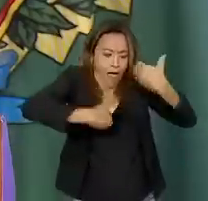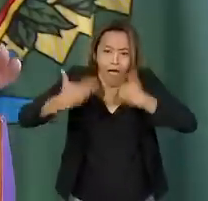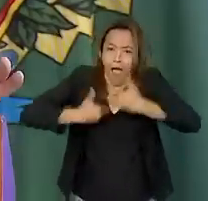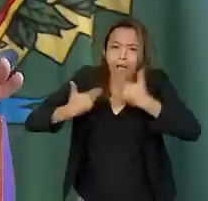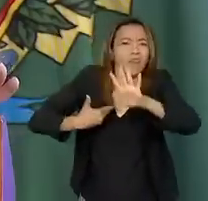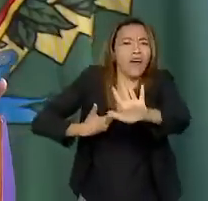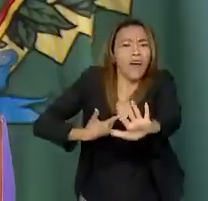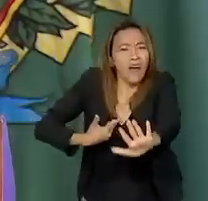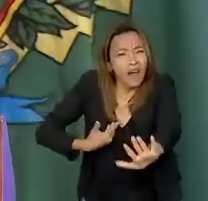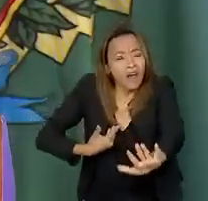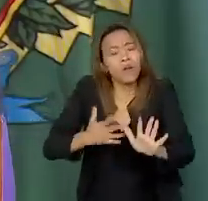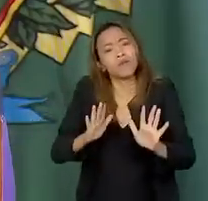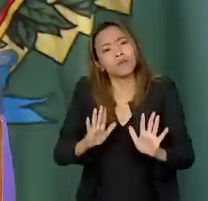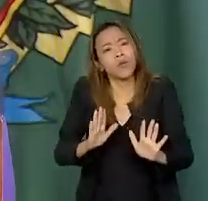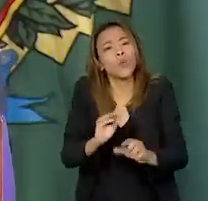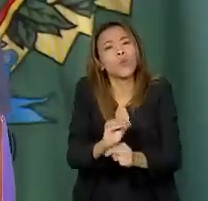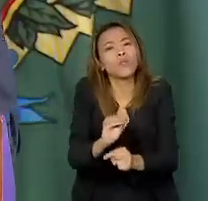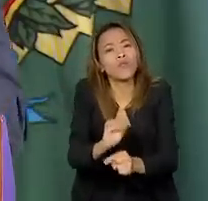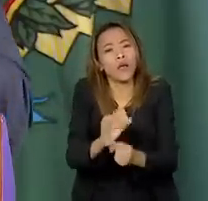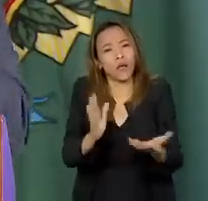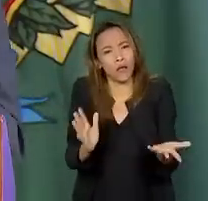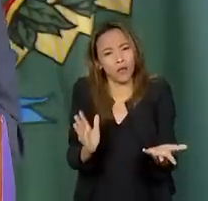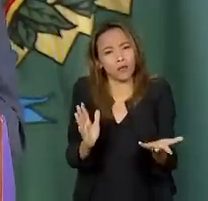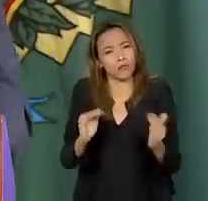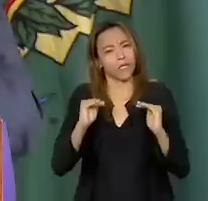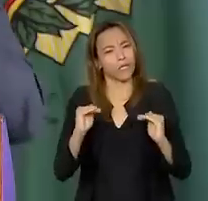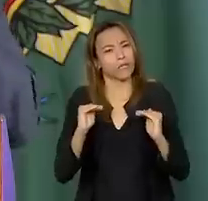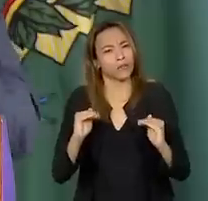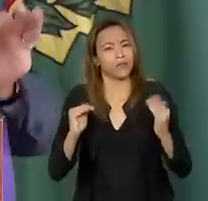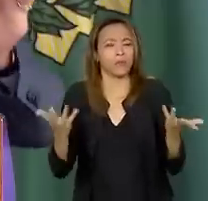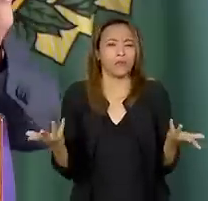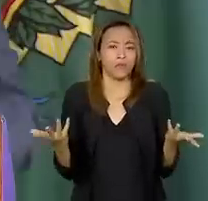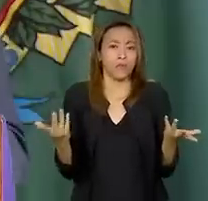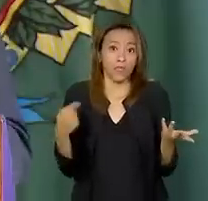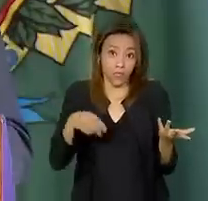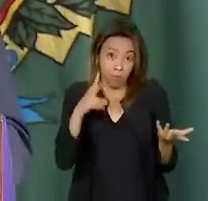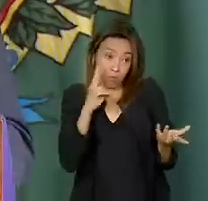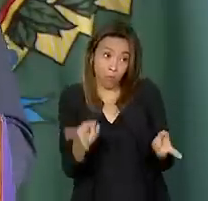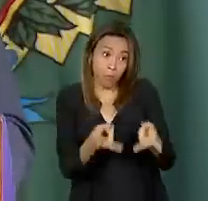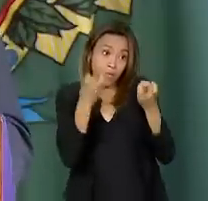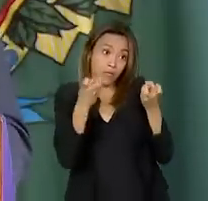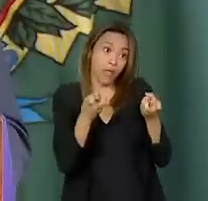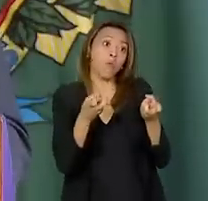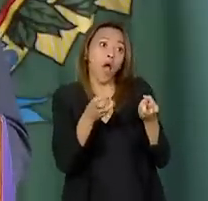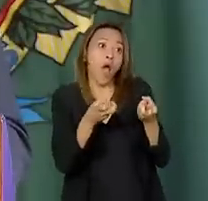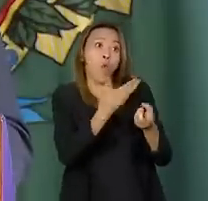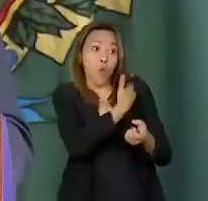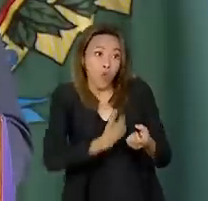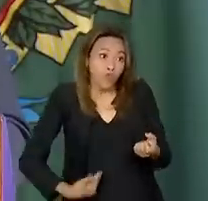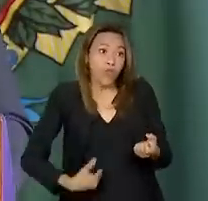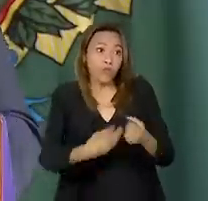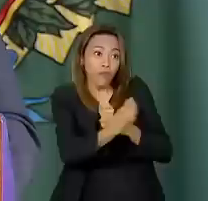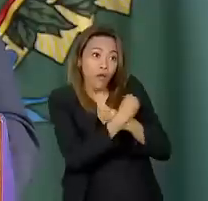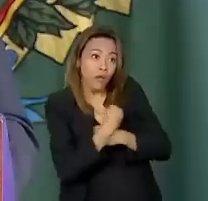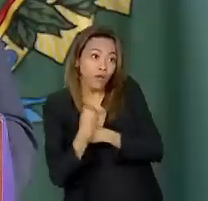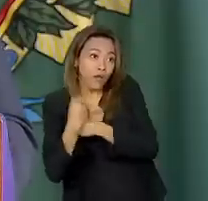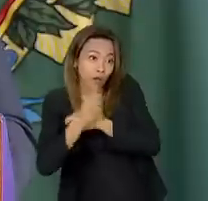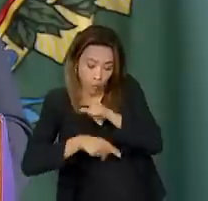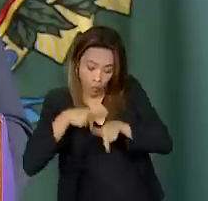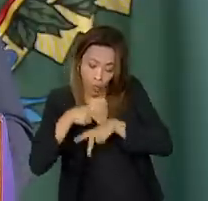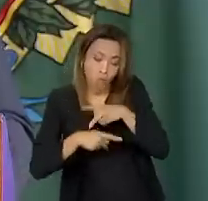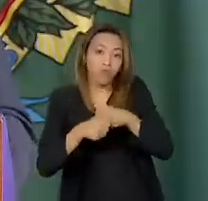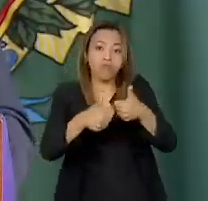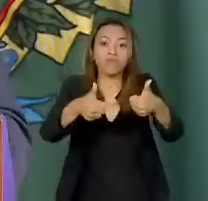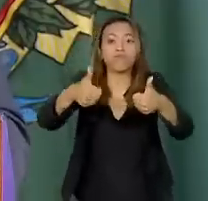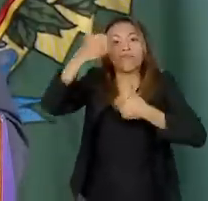quer ser cuidado. Se ele percebe que os governantes estão cuidando, o povo será agradecido por resto da